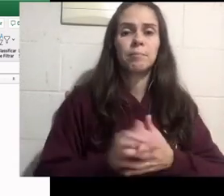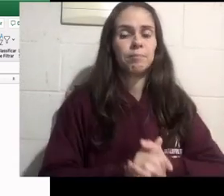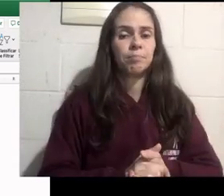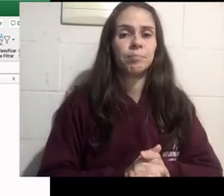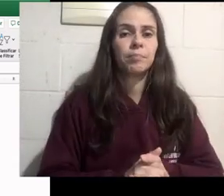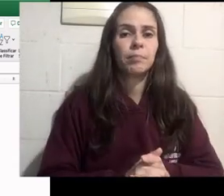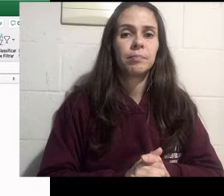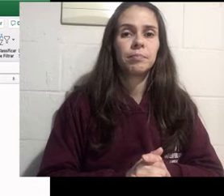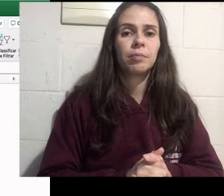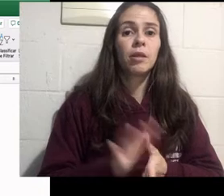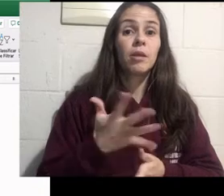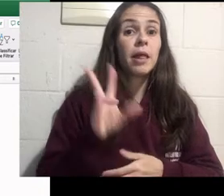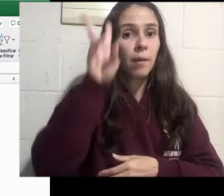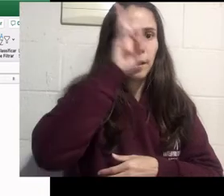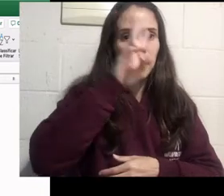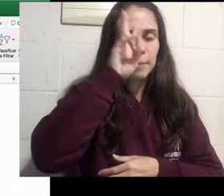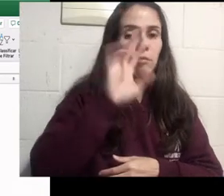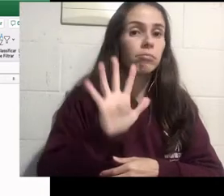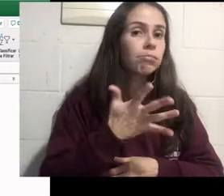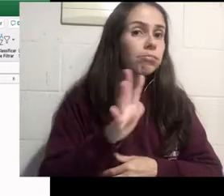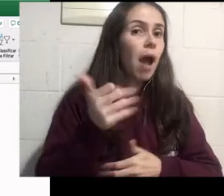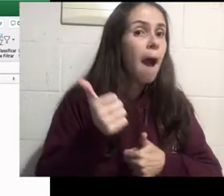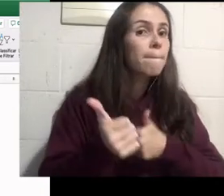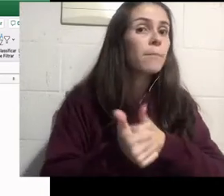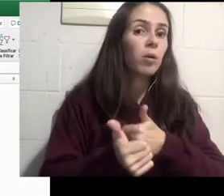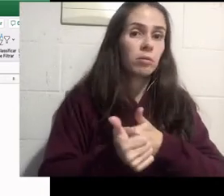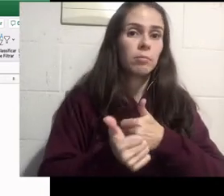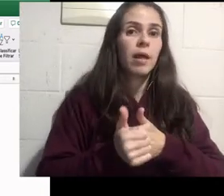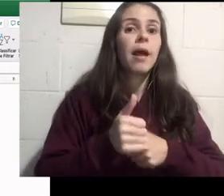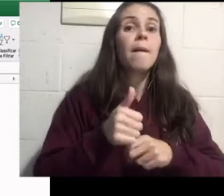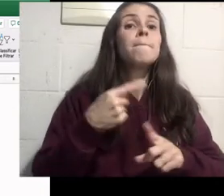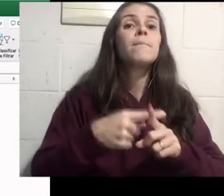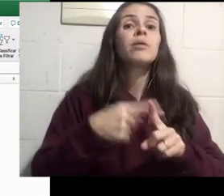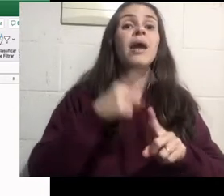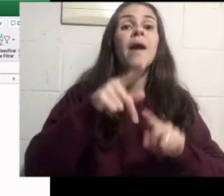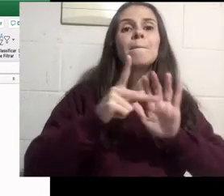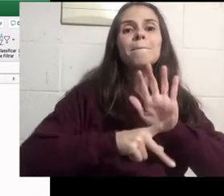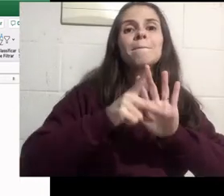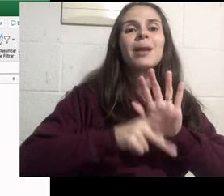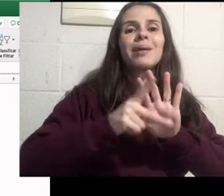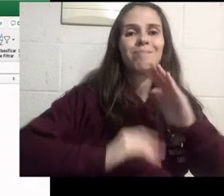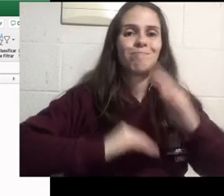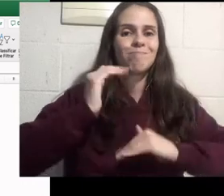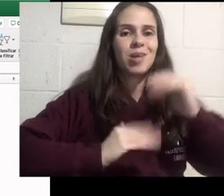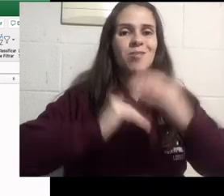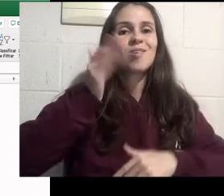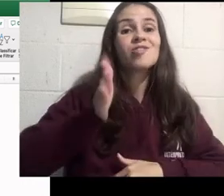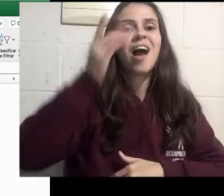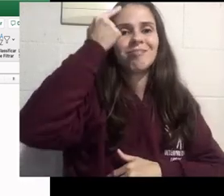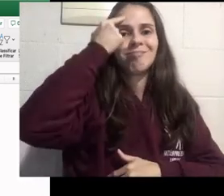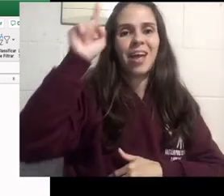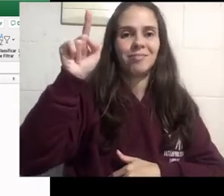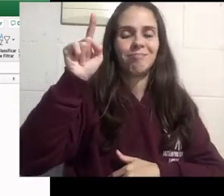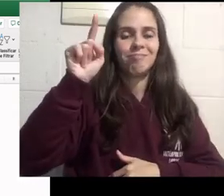fazer essa estimativa. Então, lembrando que essa estimativa, ela vem, ela se origina lá no plano de produção. Lá você já faz